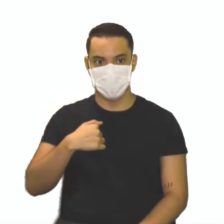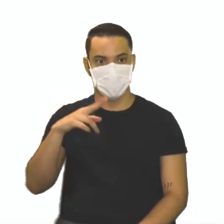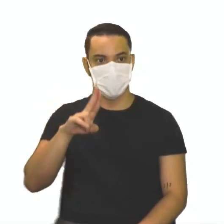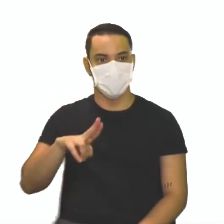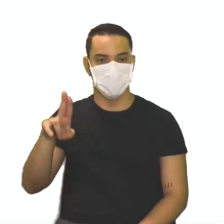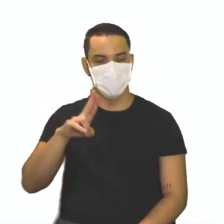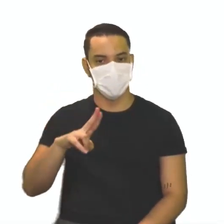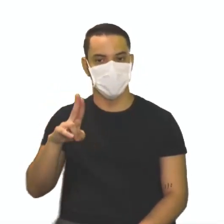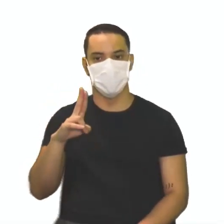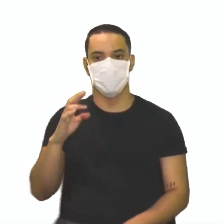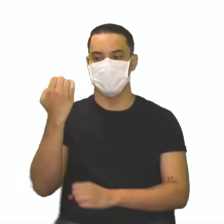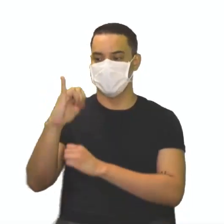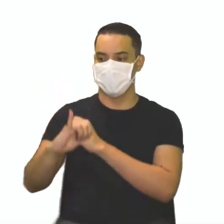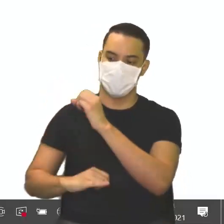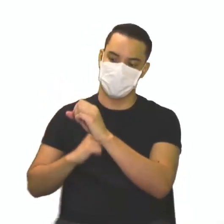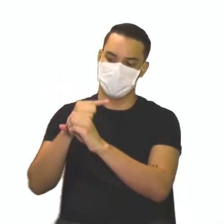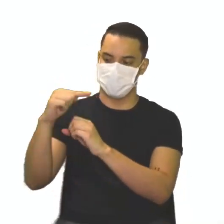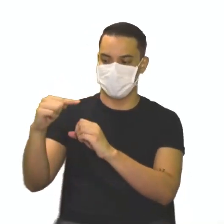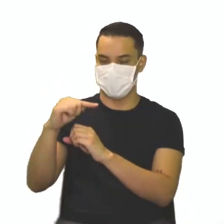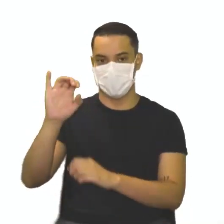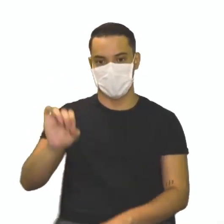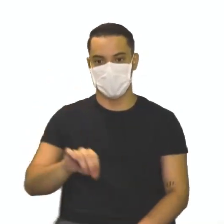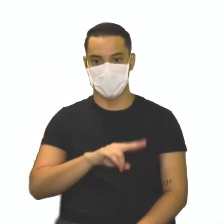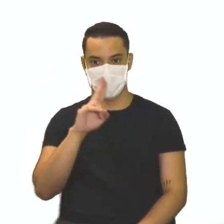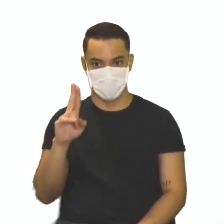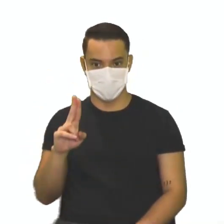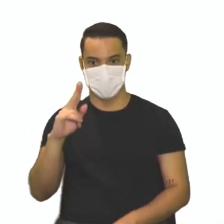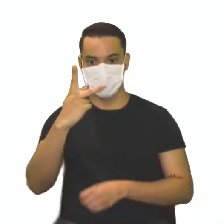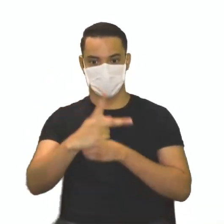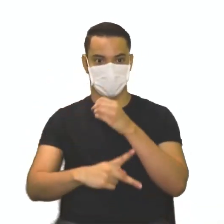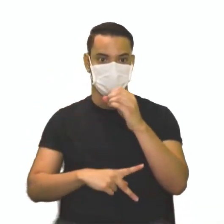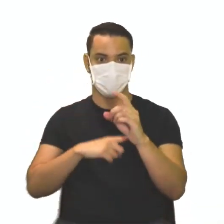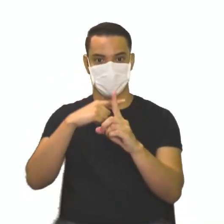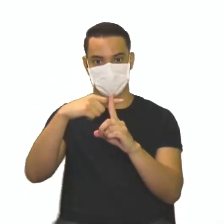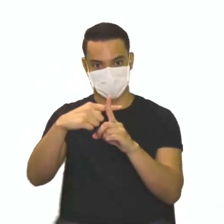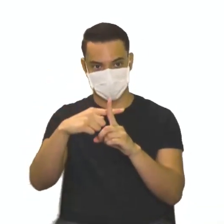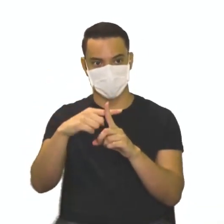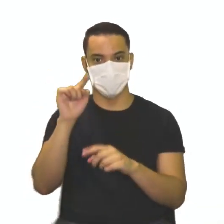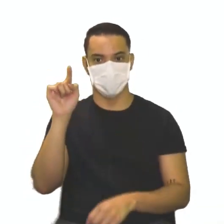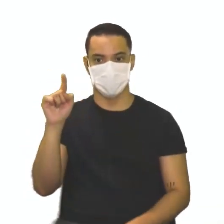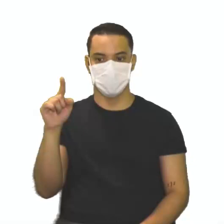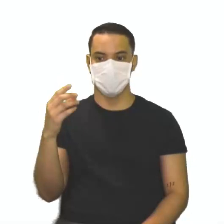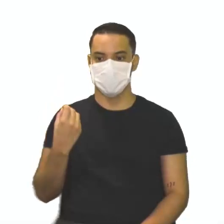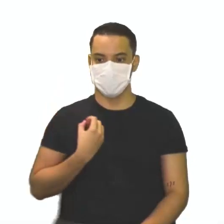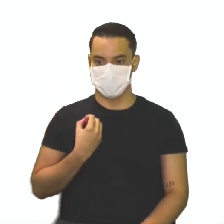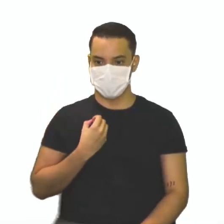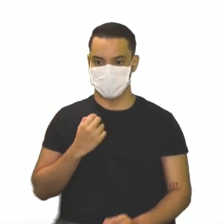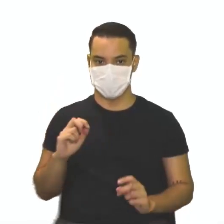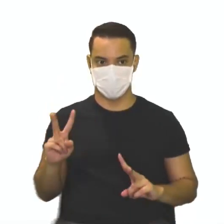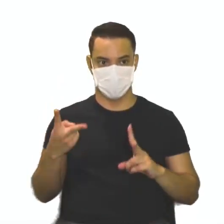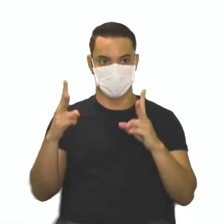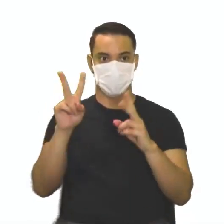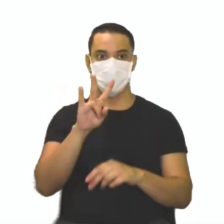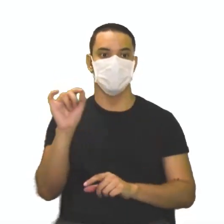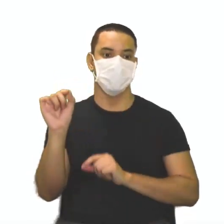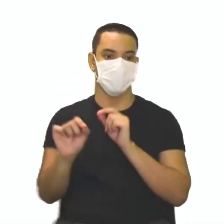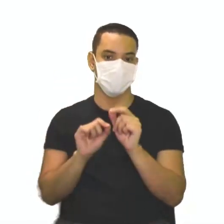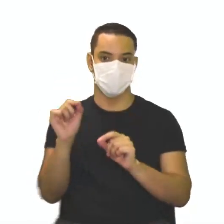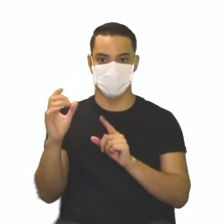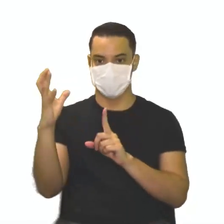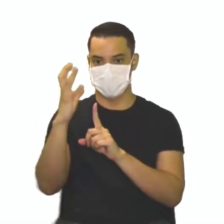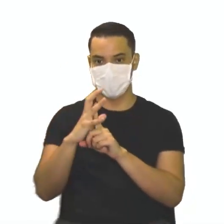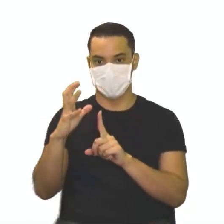com elétrons ou se eu estou trabalhando com prótons, este valor só vai influenciar